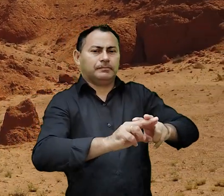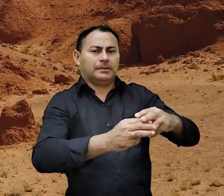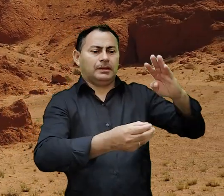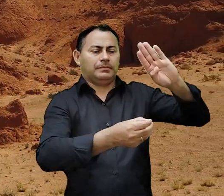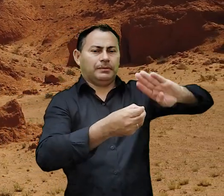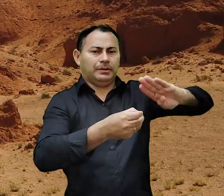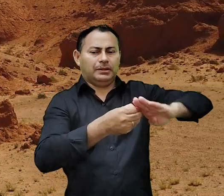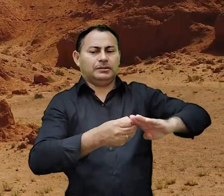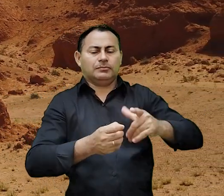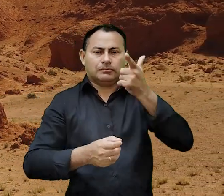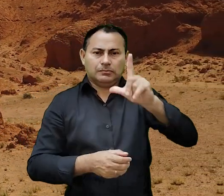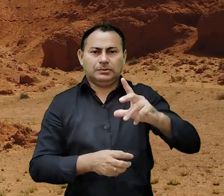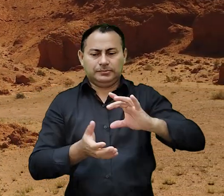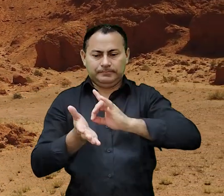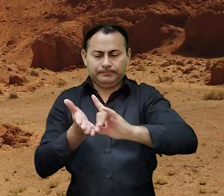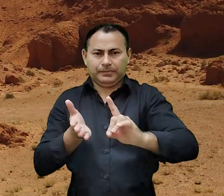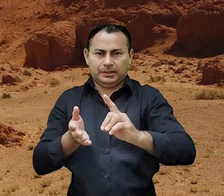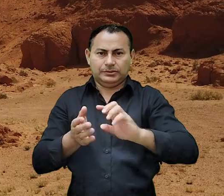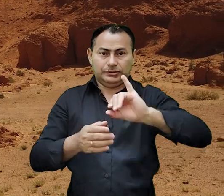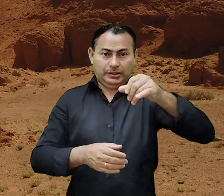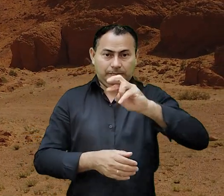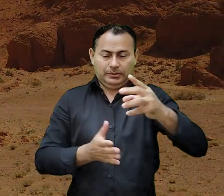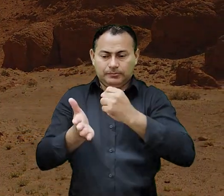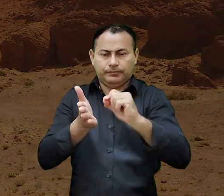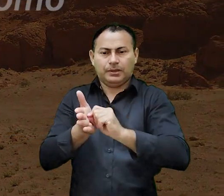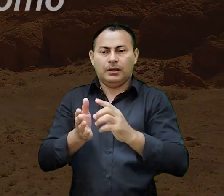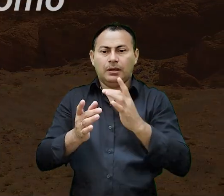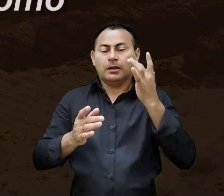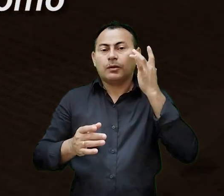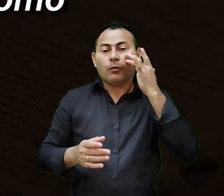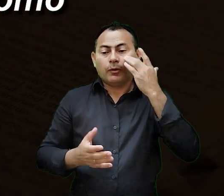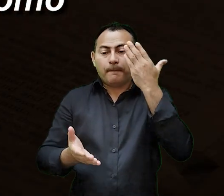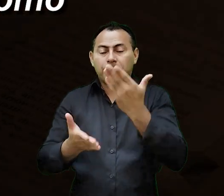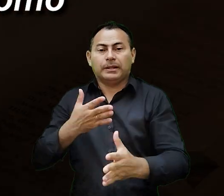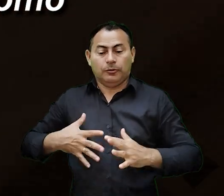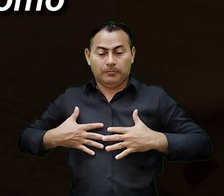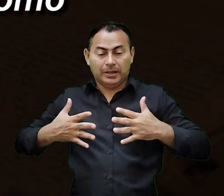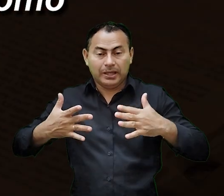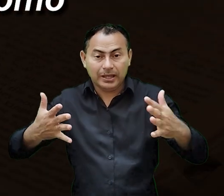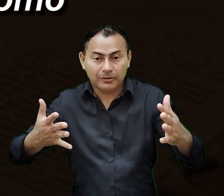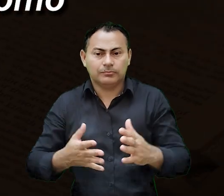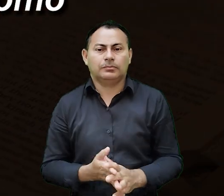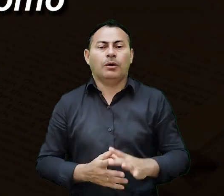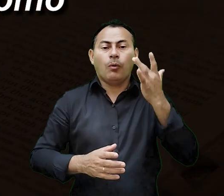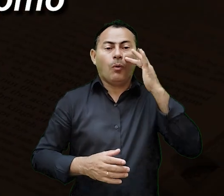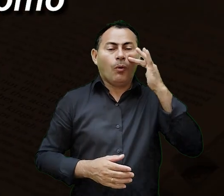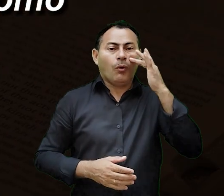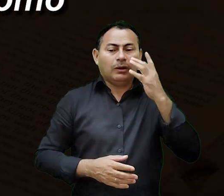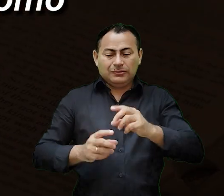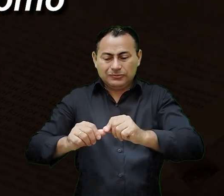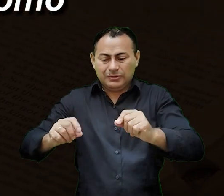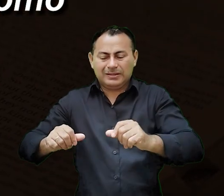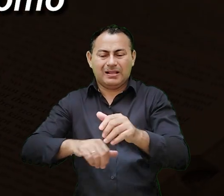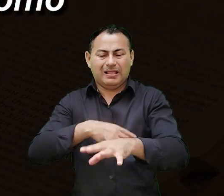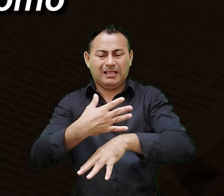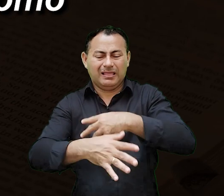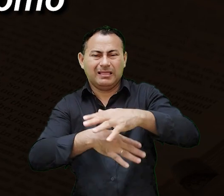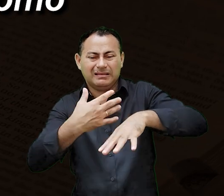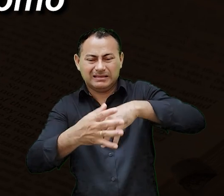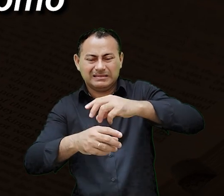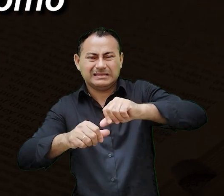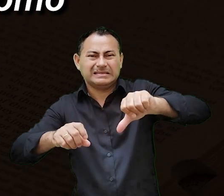pelo inimigo. Ele escreve assim: como o ouro perdeu o brilho, como o ouro fino